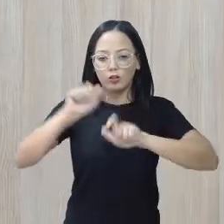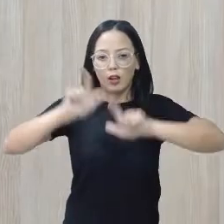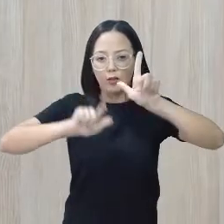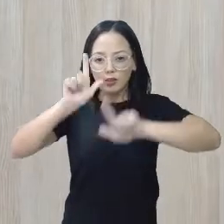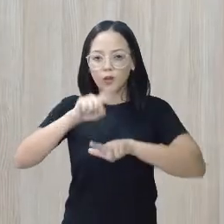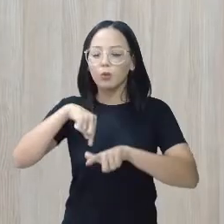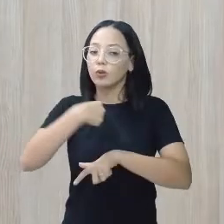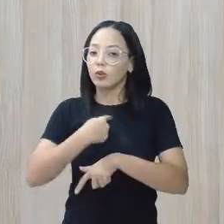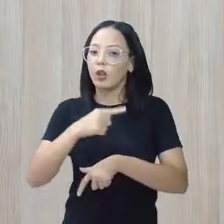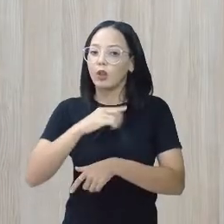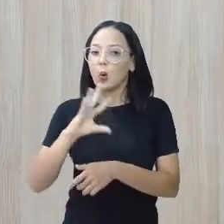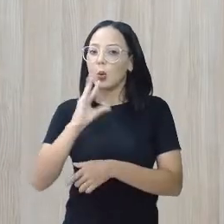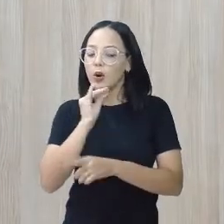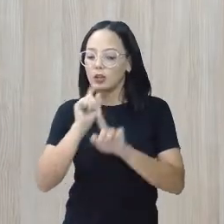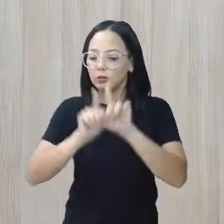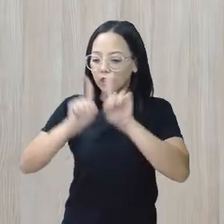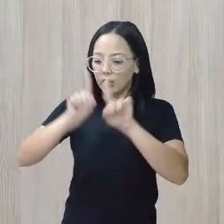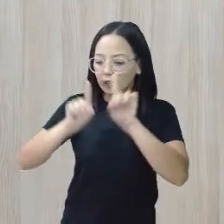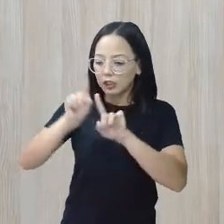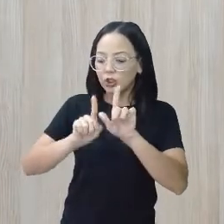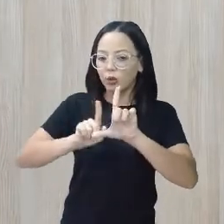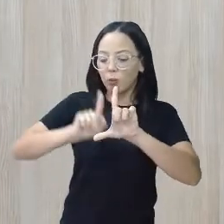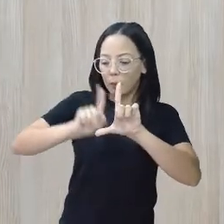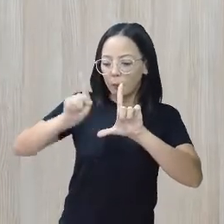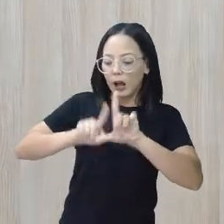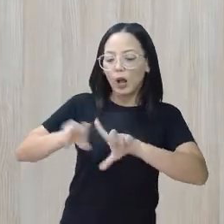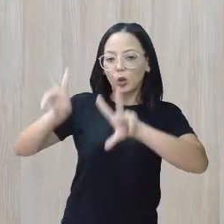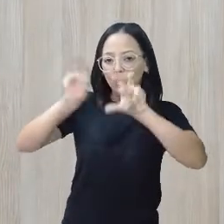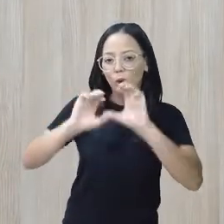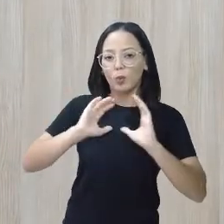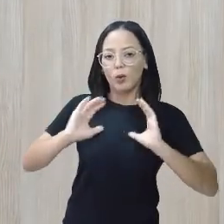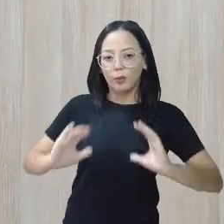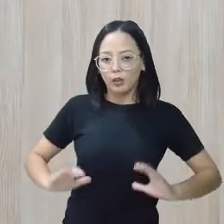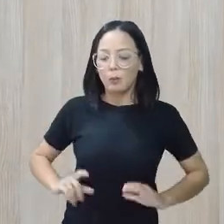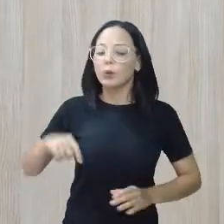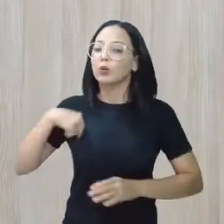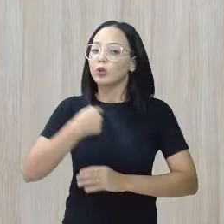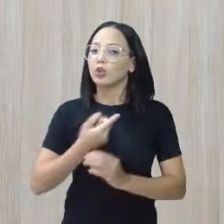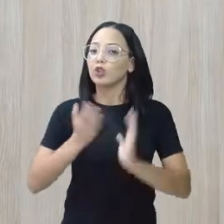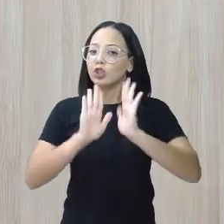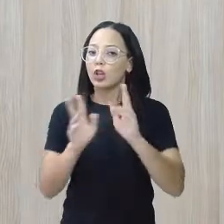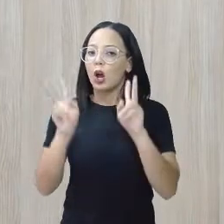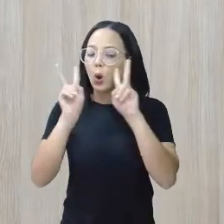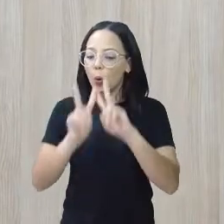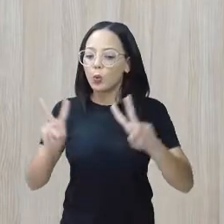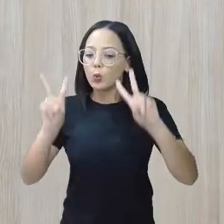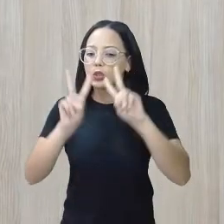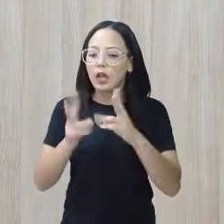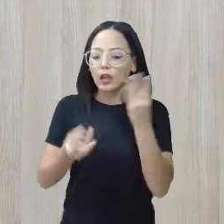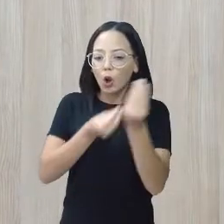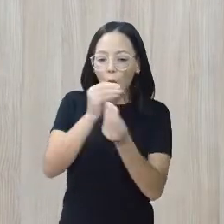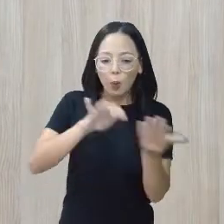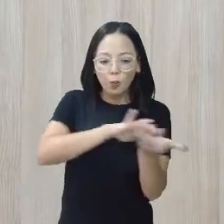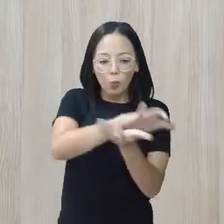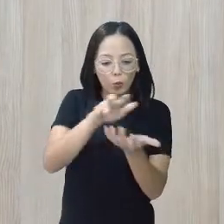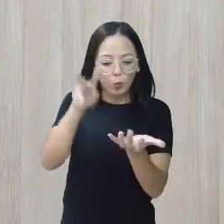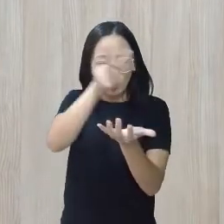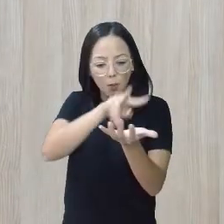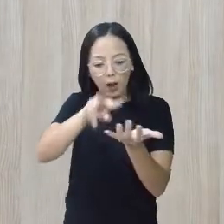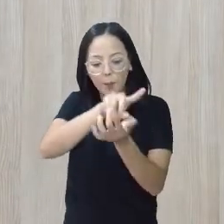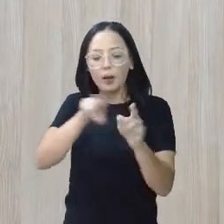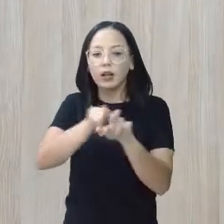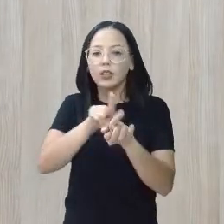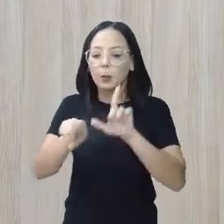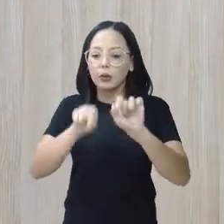o conhecimento estatístico sobre esse tipo de comportamento, a gente consegue fazer a leitura melhor do mundo, inclusive tomar decisão